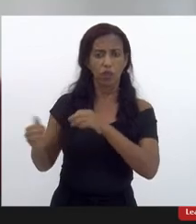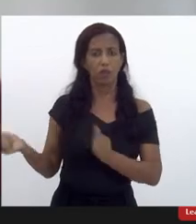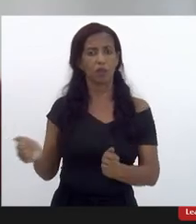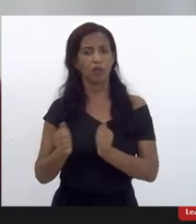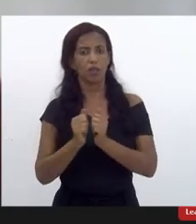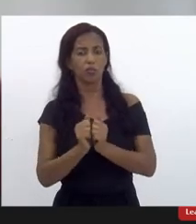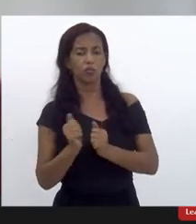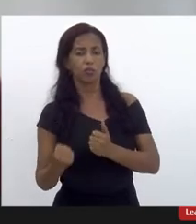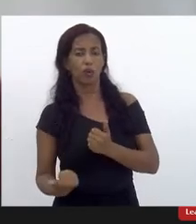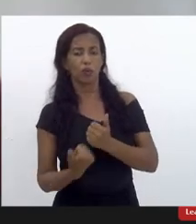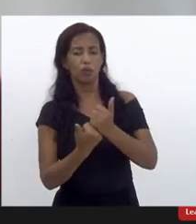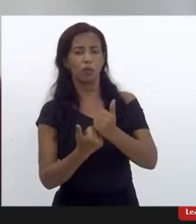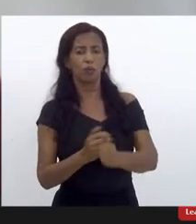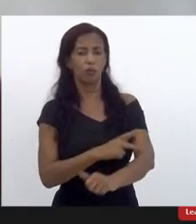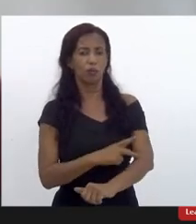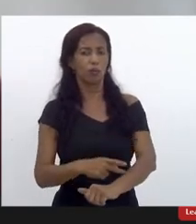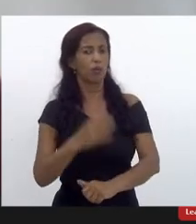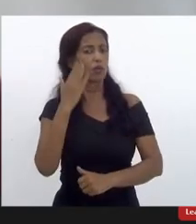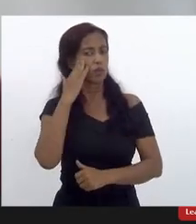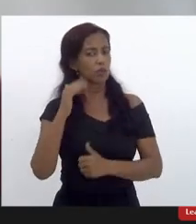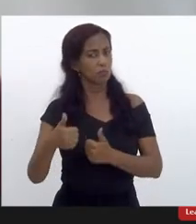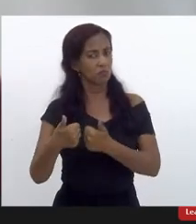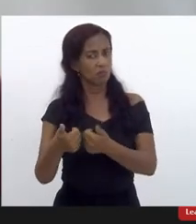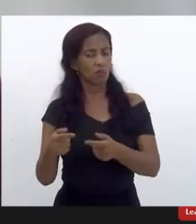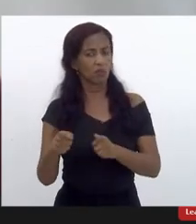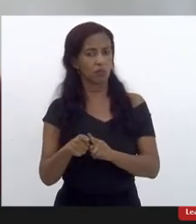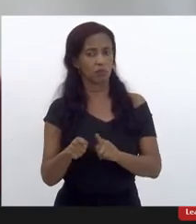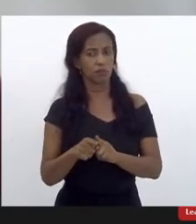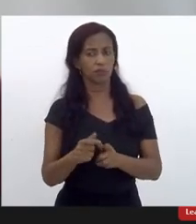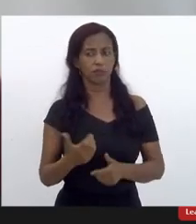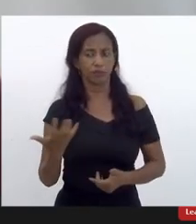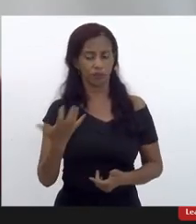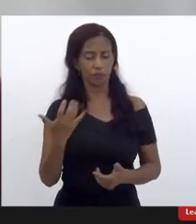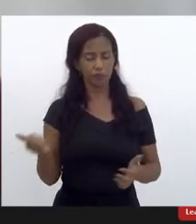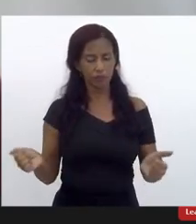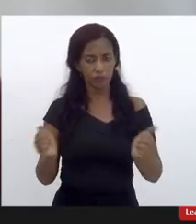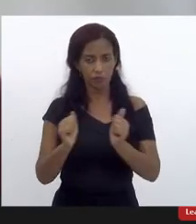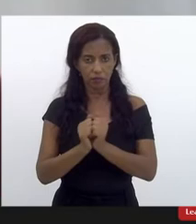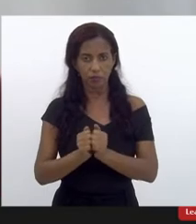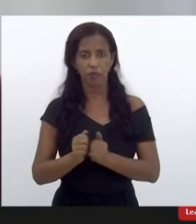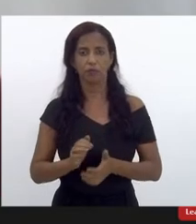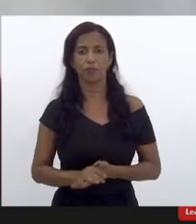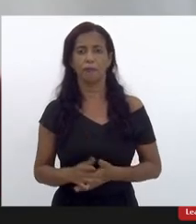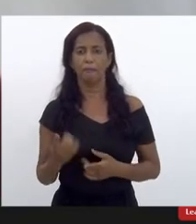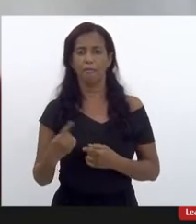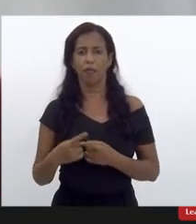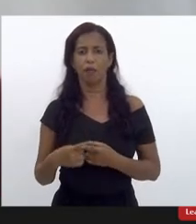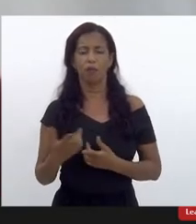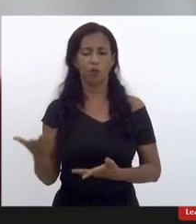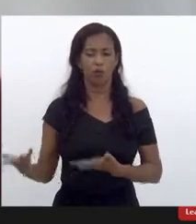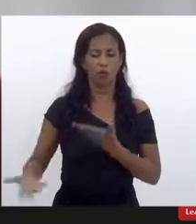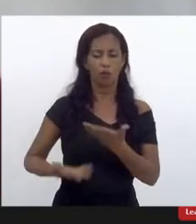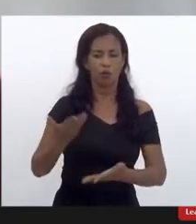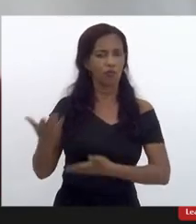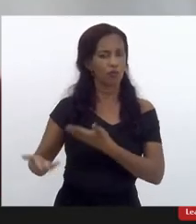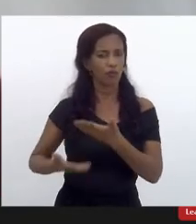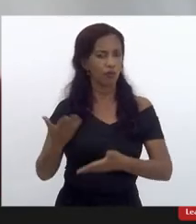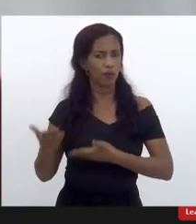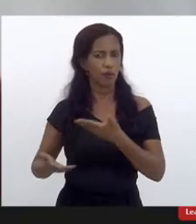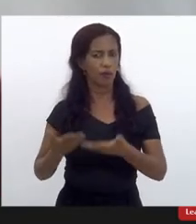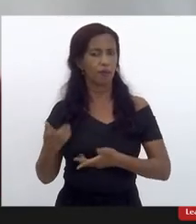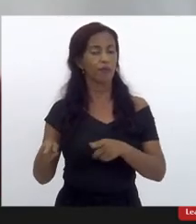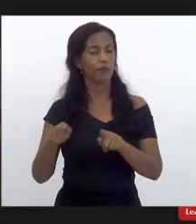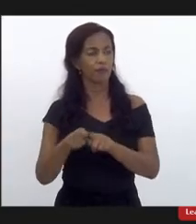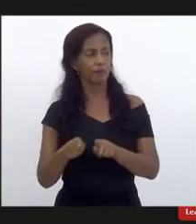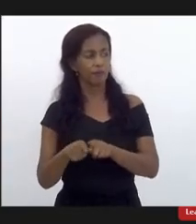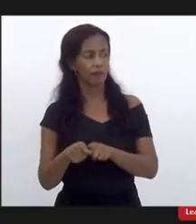pedagogas e o entendimento também legal dela. Tá? Eu queria poder estar presente, porque nós motivamos essa questão